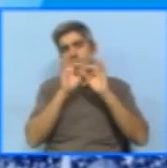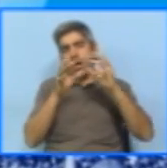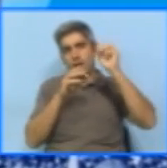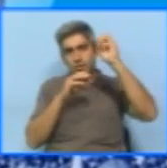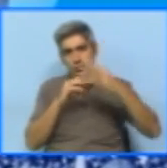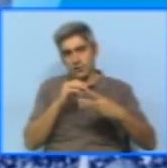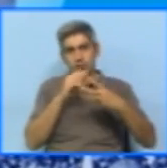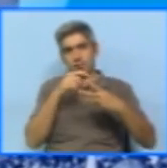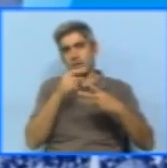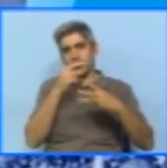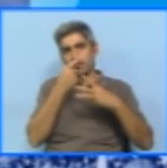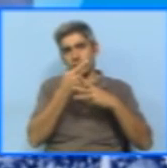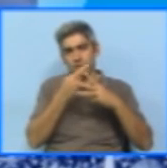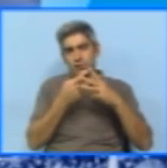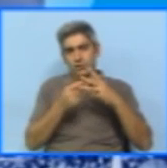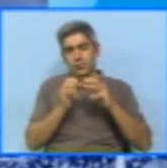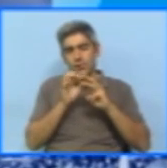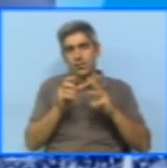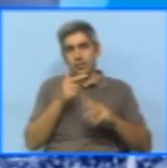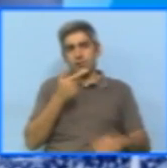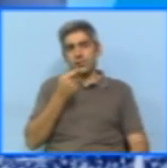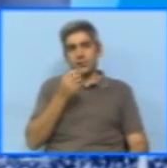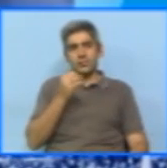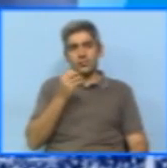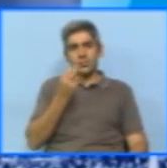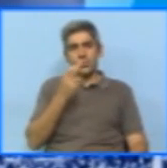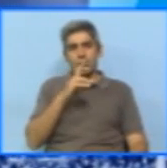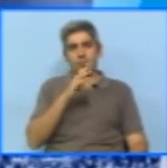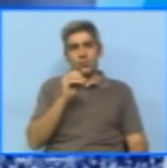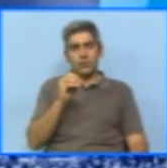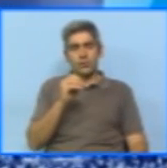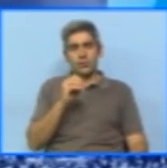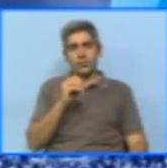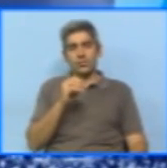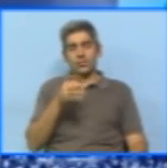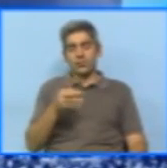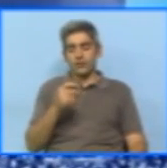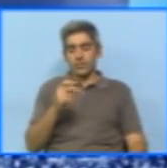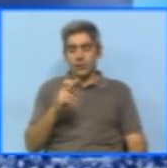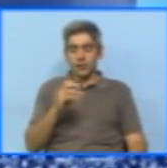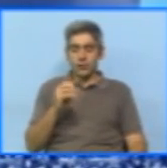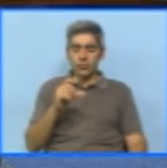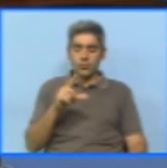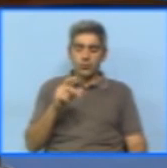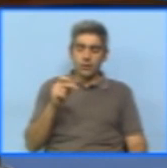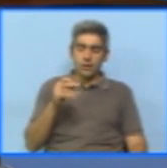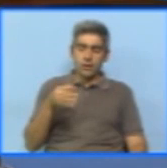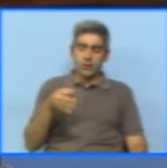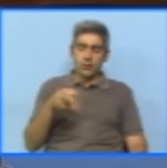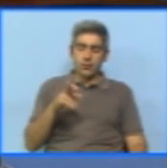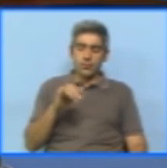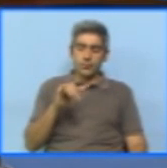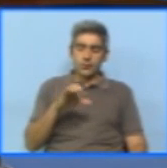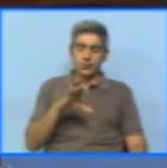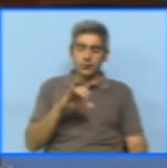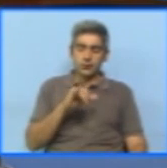três, que é o de tesouro, que é o de pérola preciosa, um tesouro